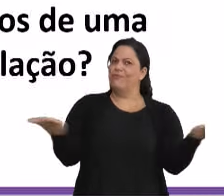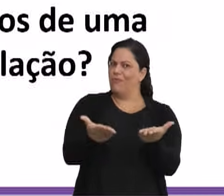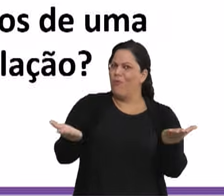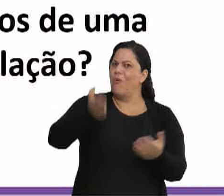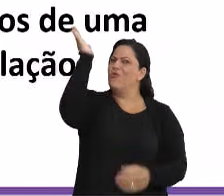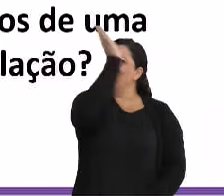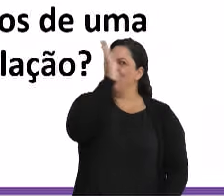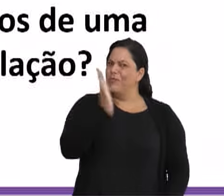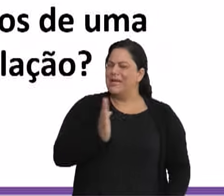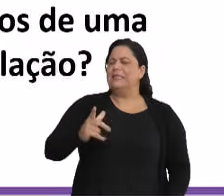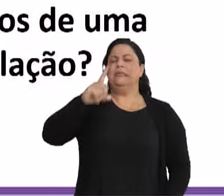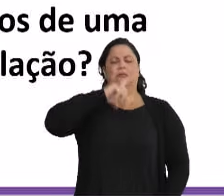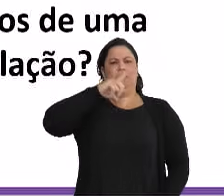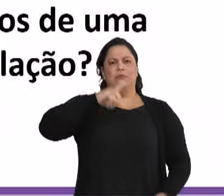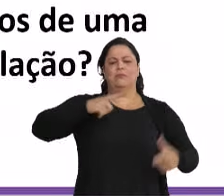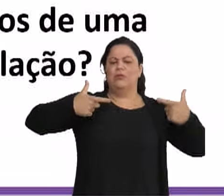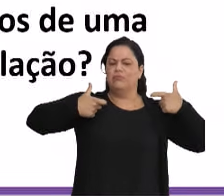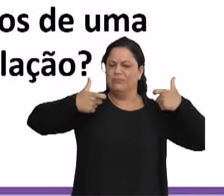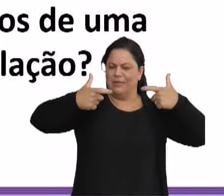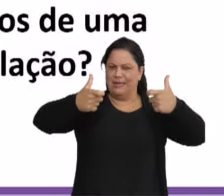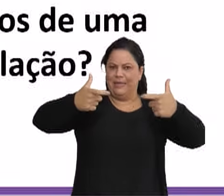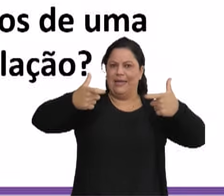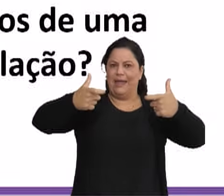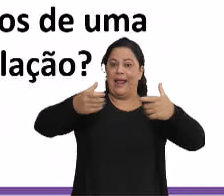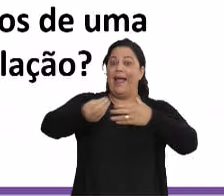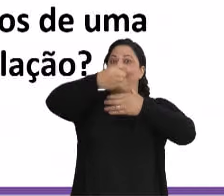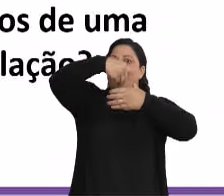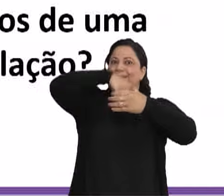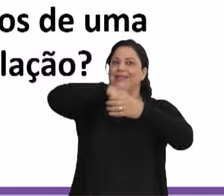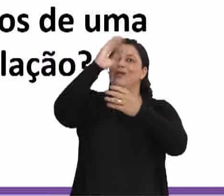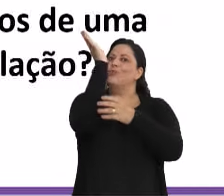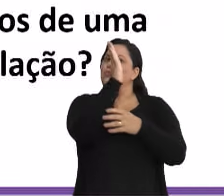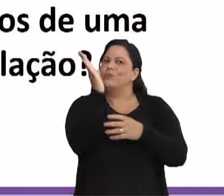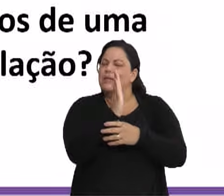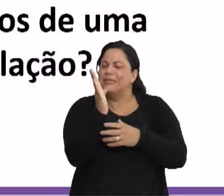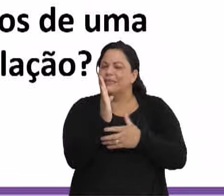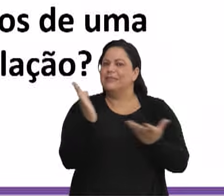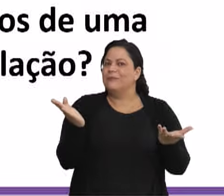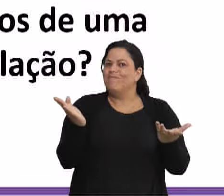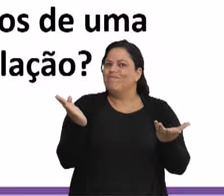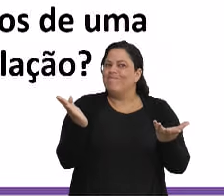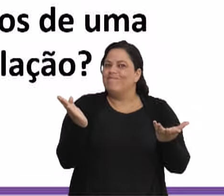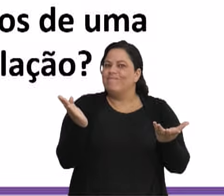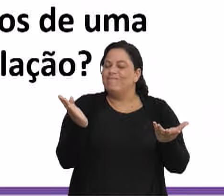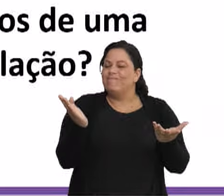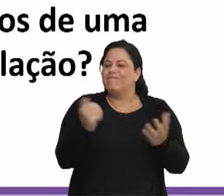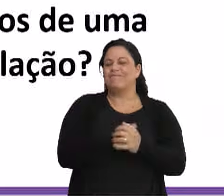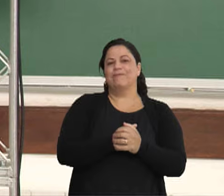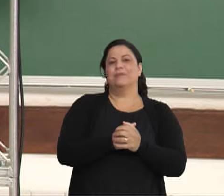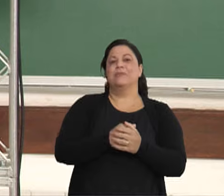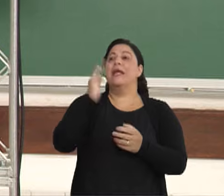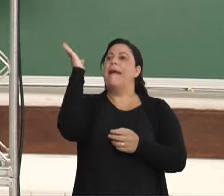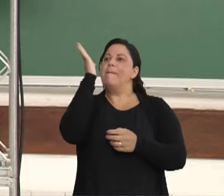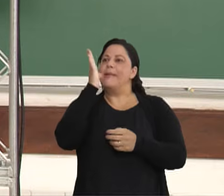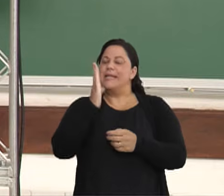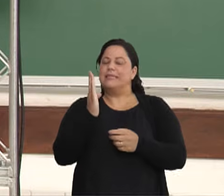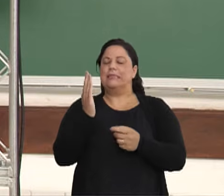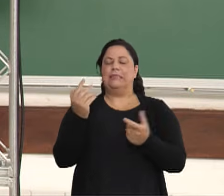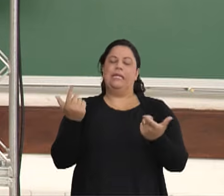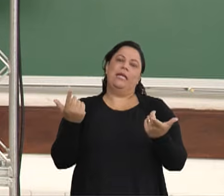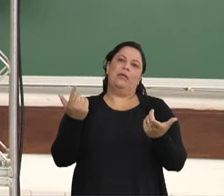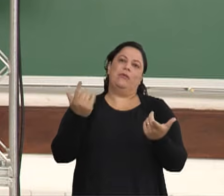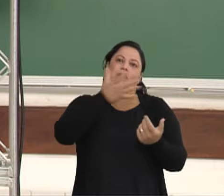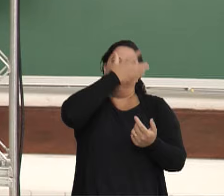interna? Brasileiros contra brasileiros? Seria possível? E ainda, você que já pensou sobre esse